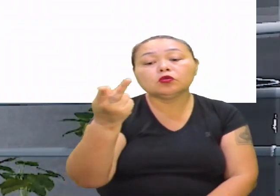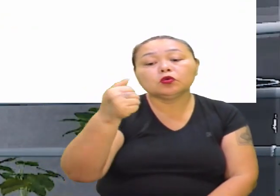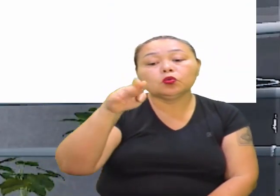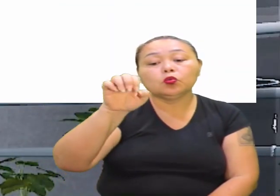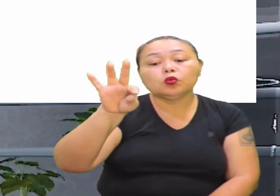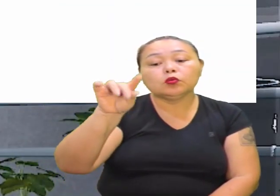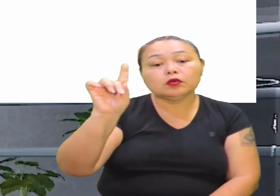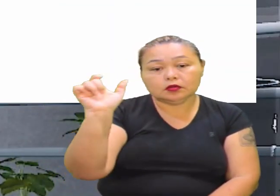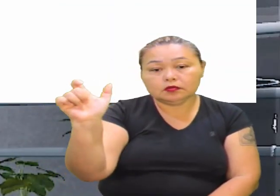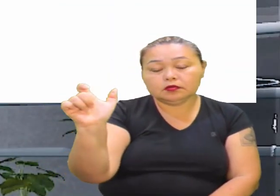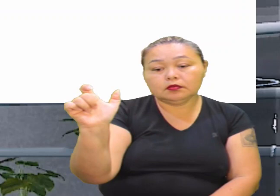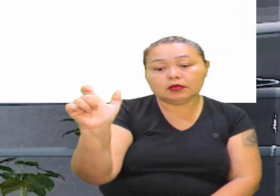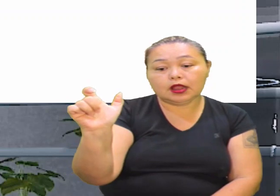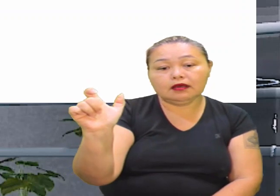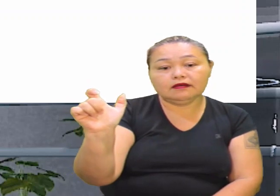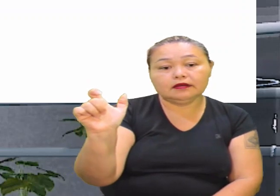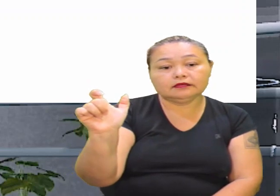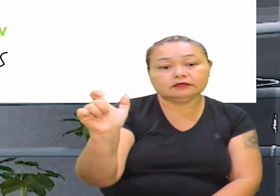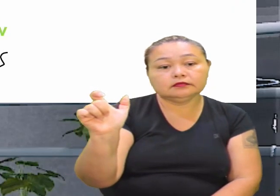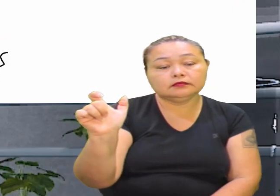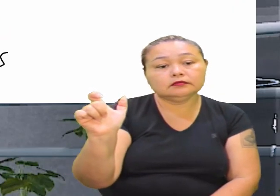cá, volta aqui.